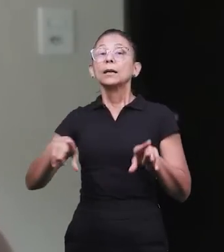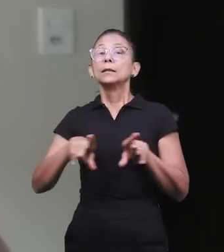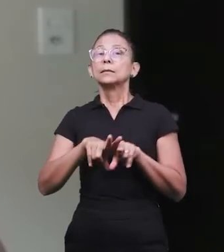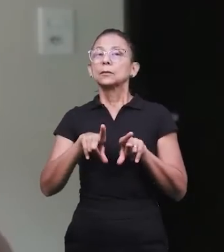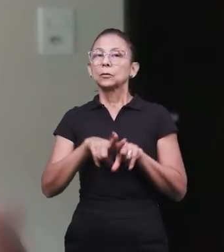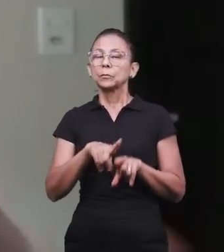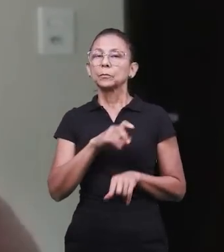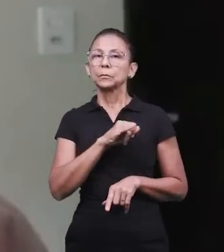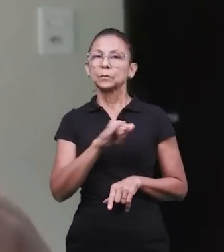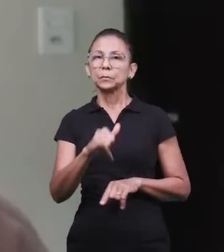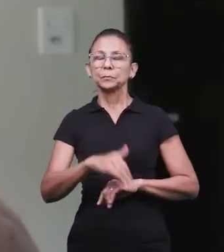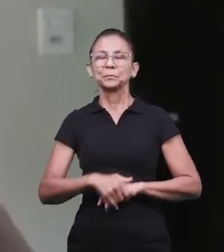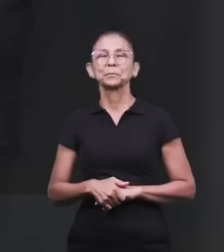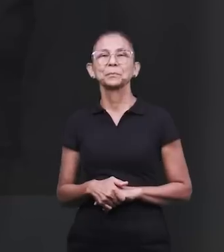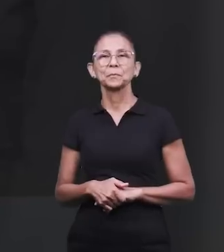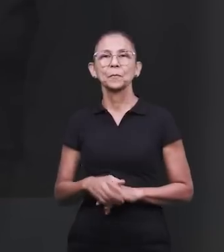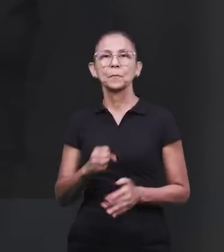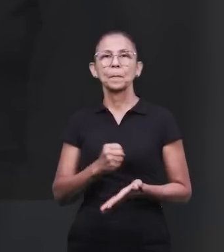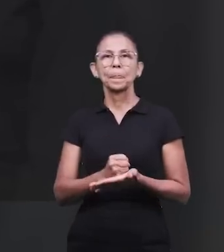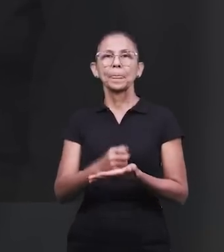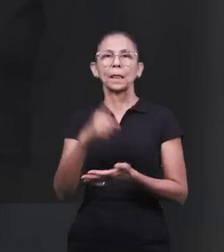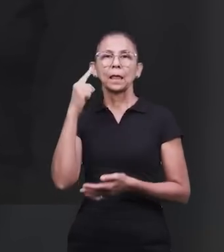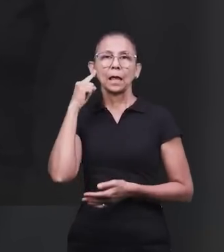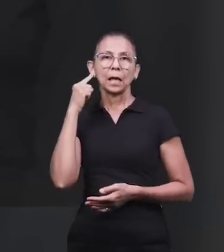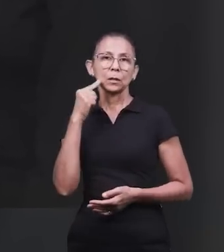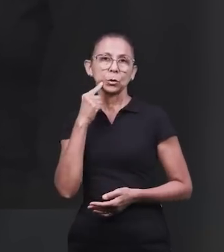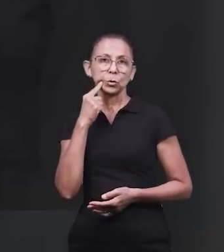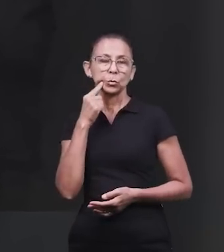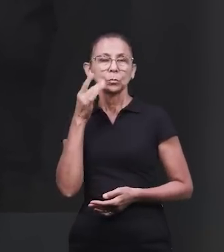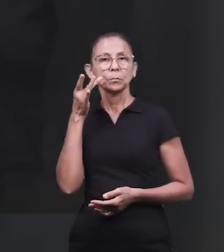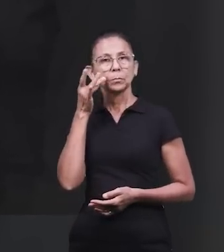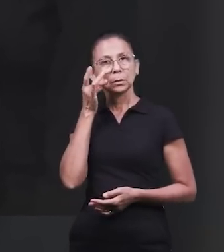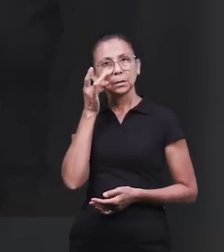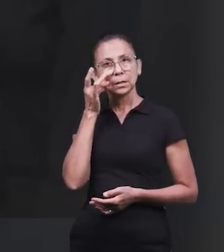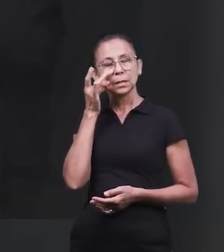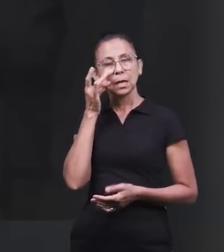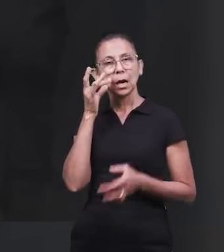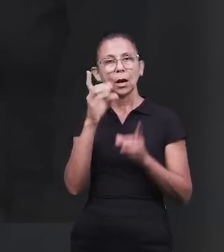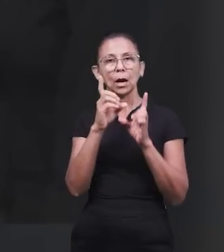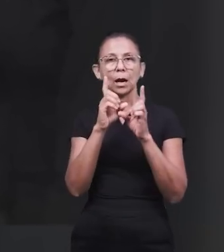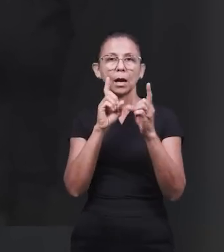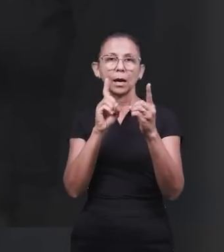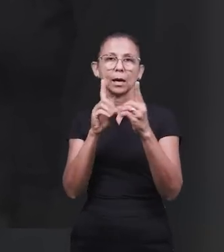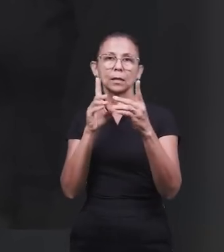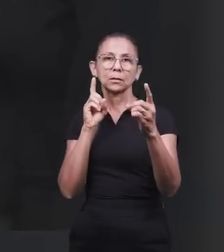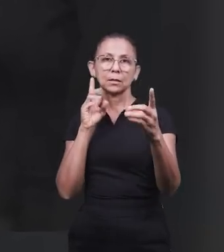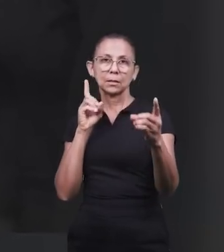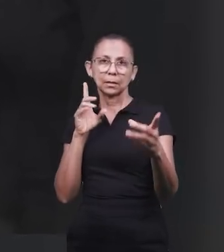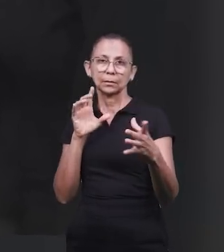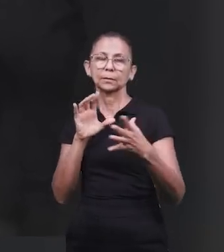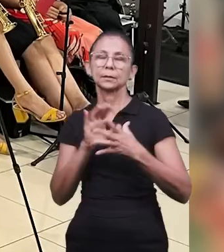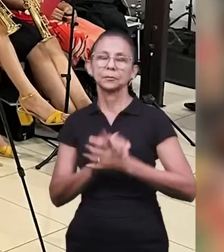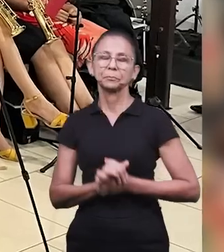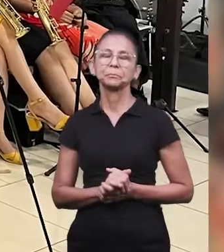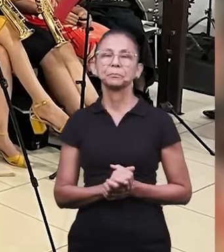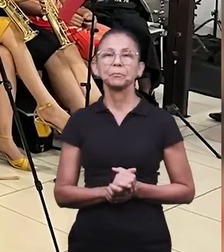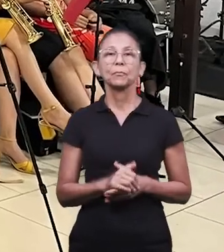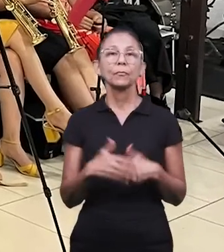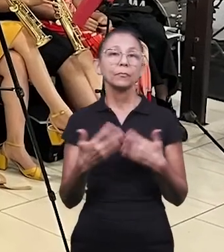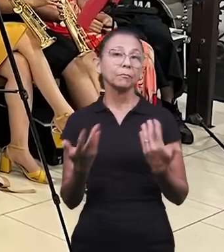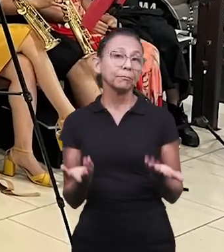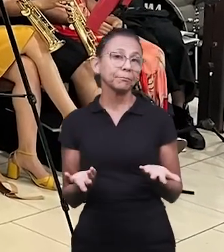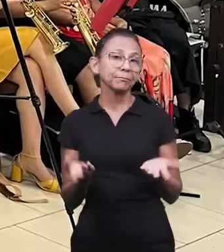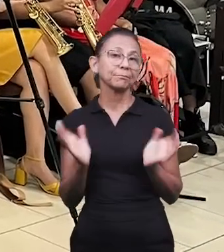trabalho de assistência aos surdos, tanto presencial quanto online, realizado pela Igreja da Colônia. Por